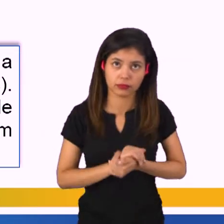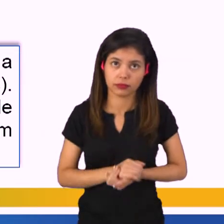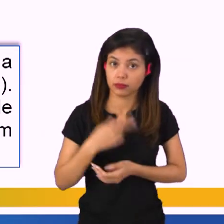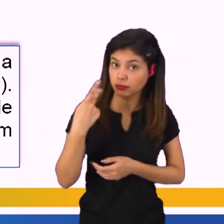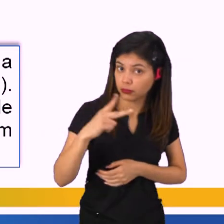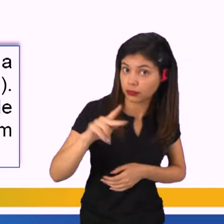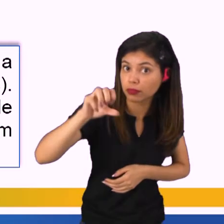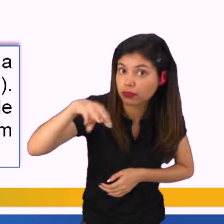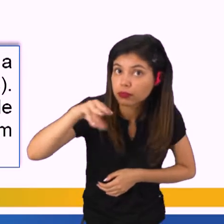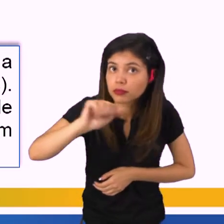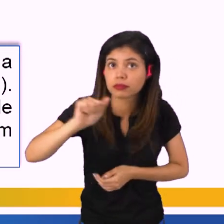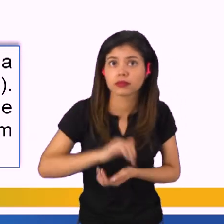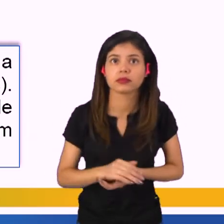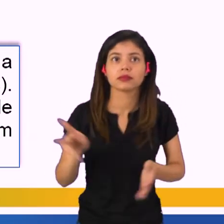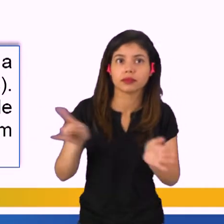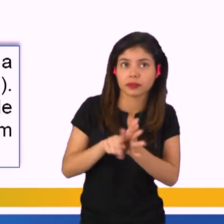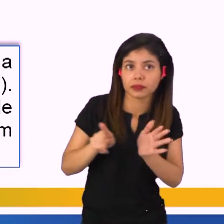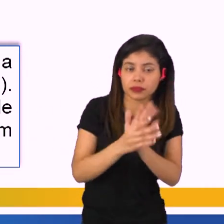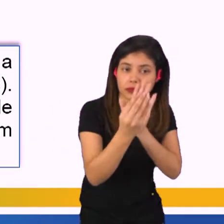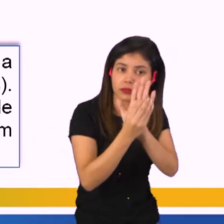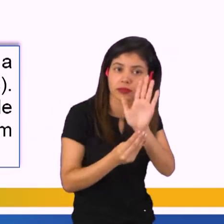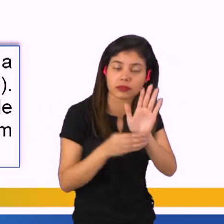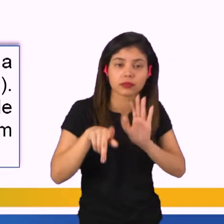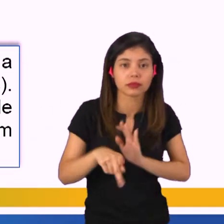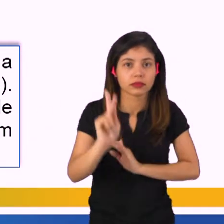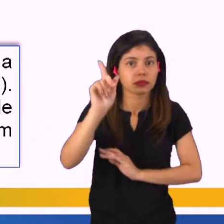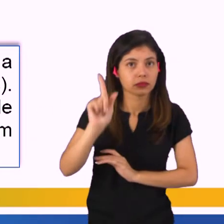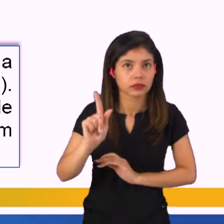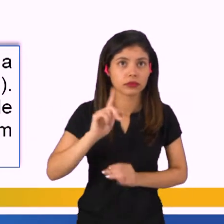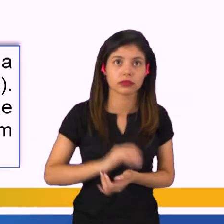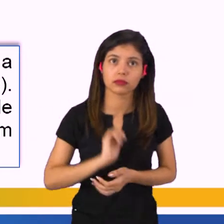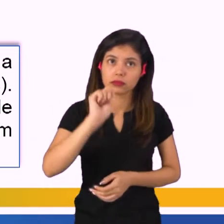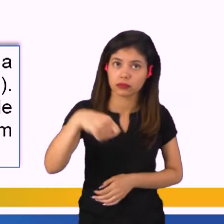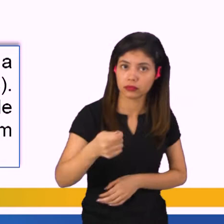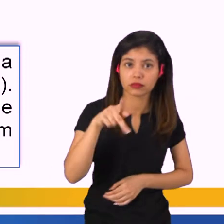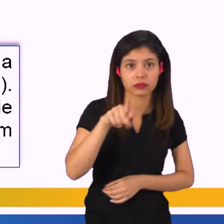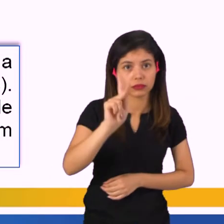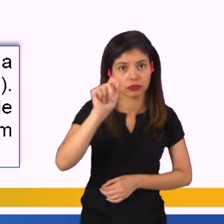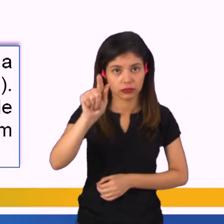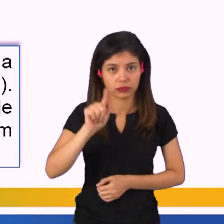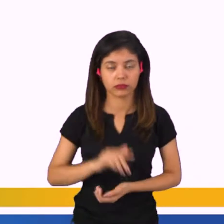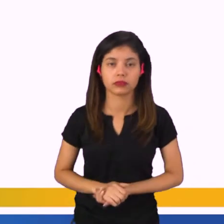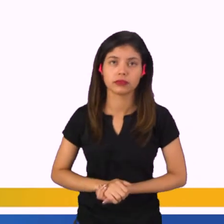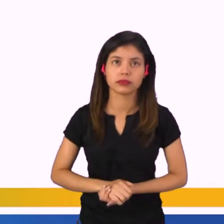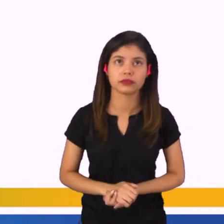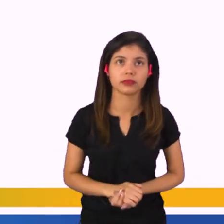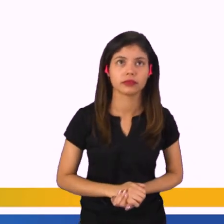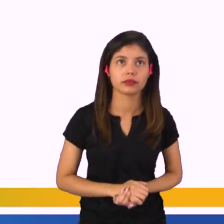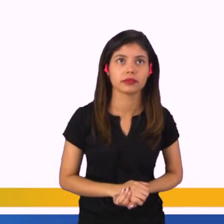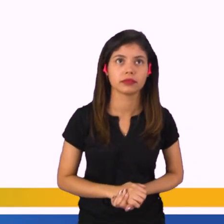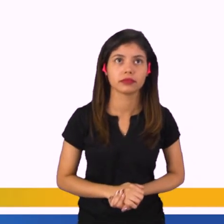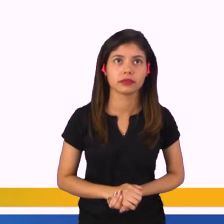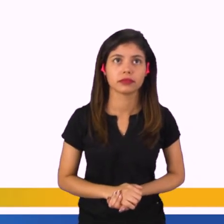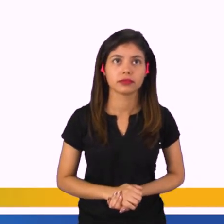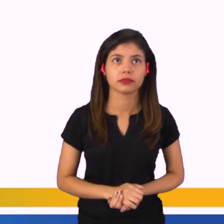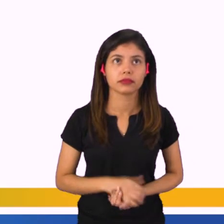à sua massa e está dado em quilograma, cujo símbolo é kg.